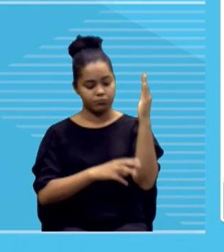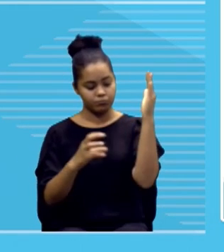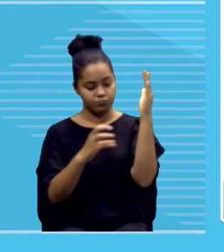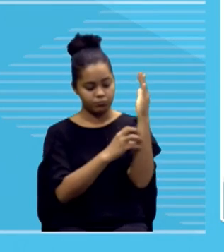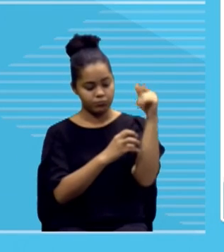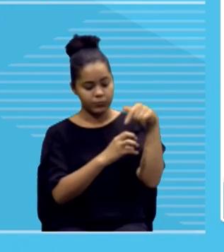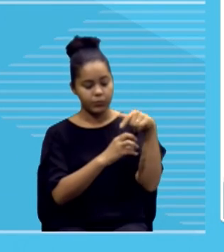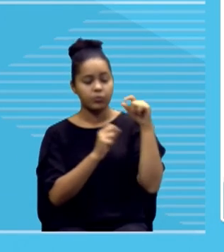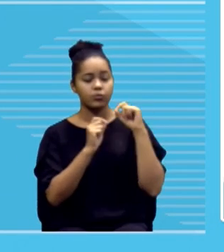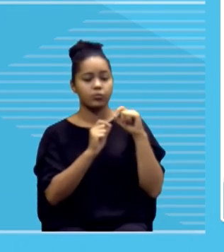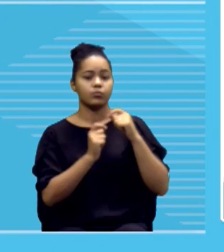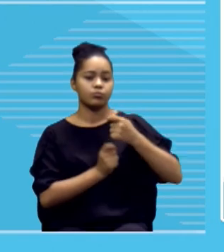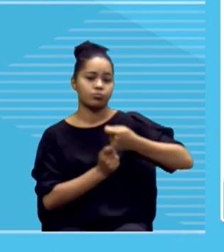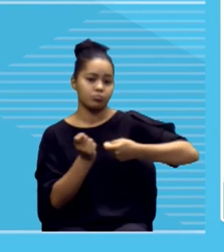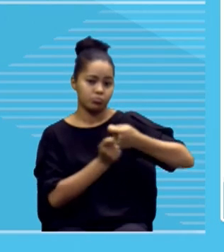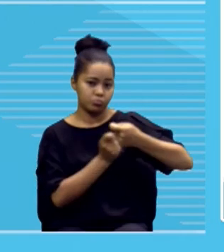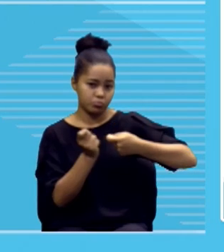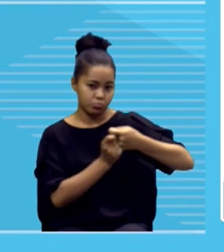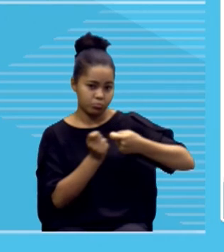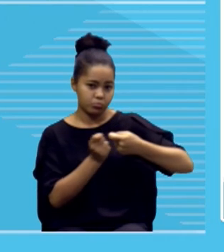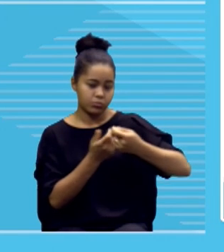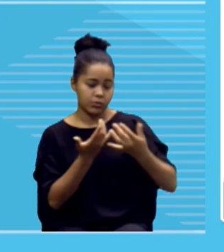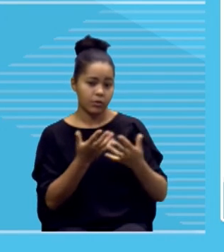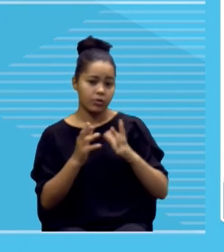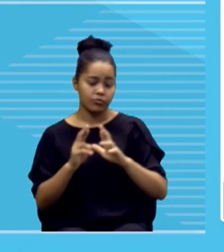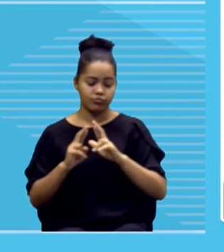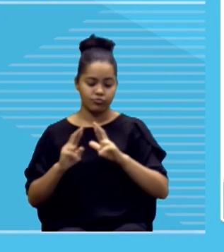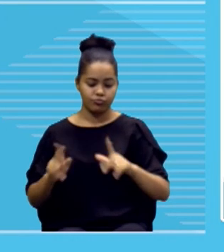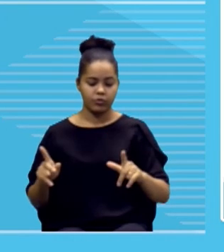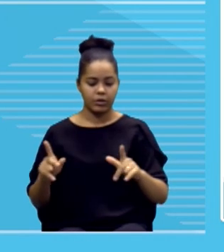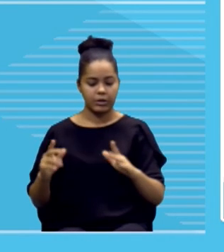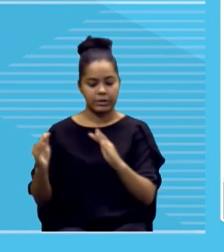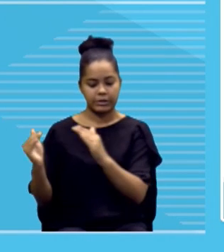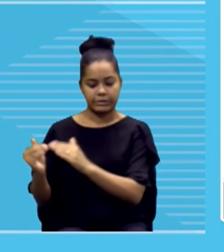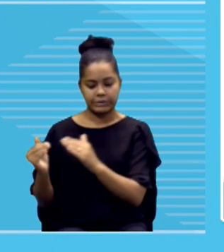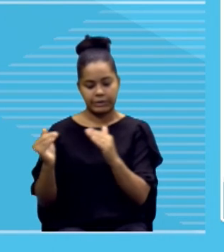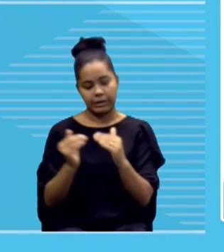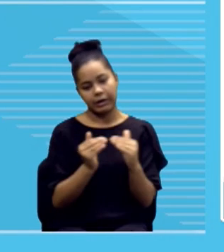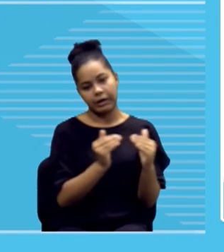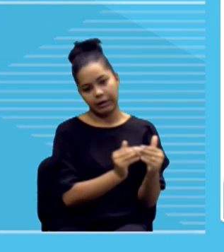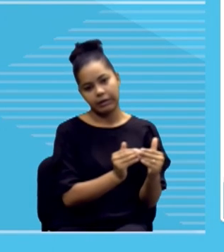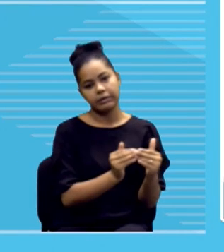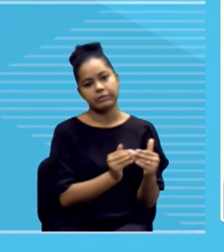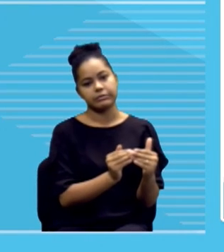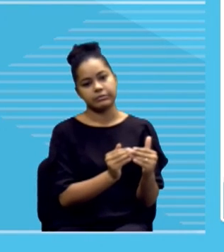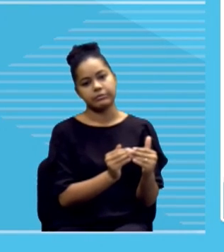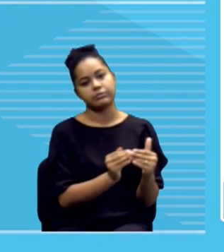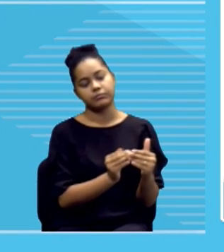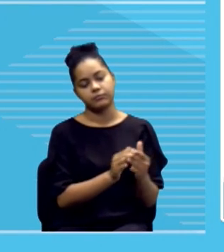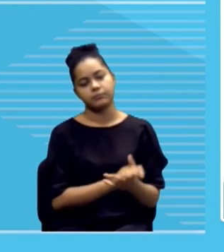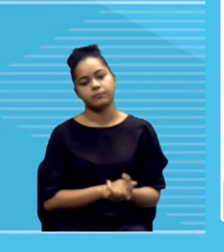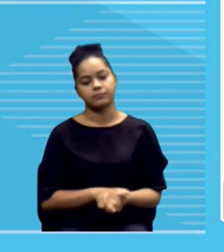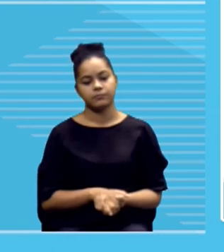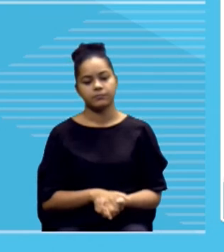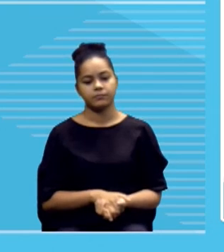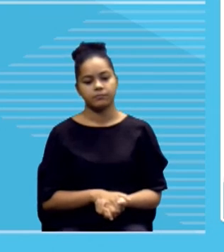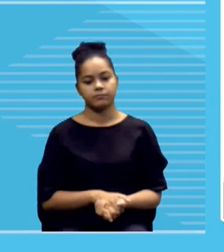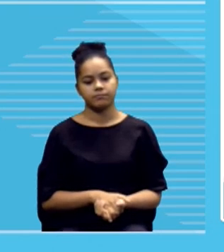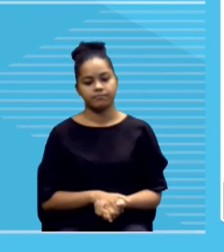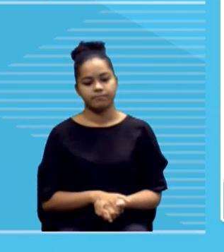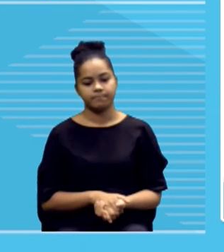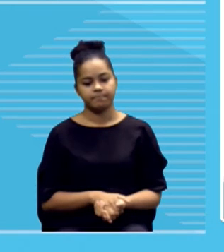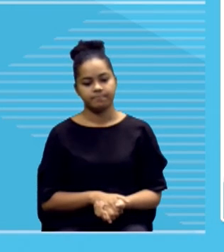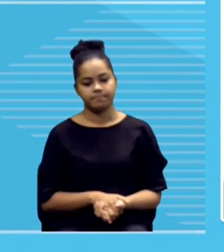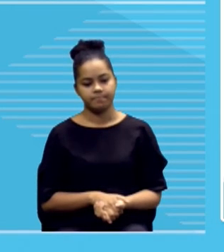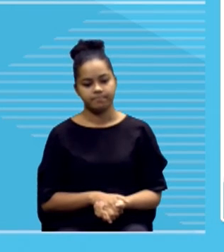mesma energia que eu consumo não é a energia que uma casa de 2 pessoas vai consumir. Nem a energia que uma casa de 8 pessoas vai consumir. Então, ele precisa saber para onde é